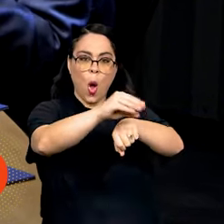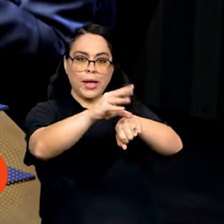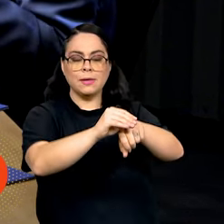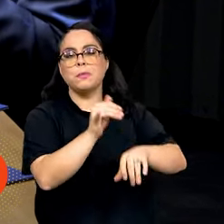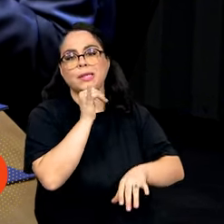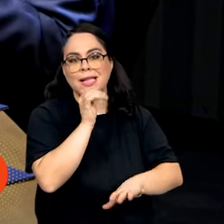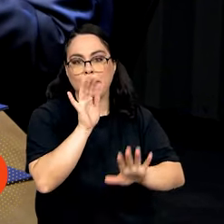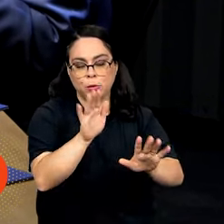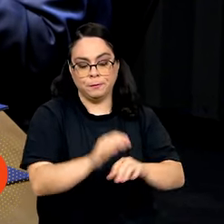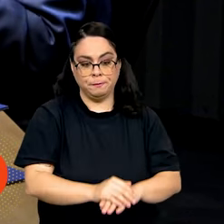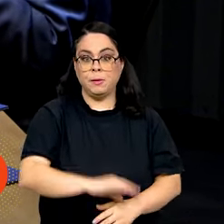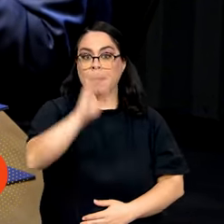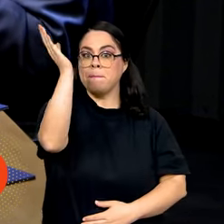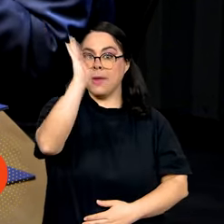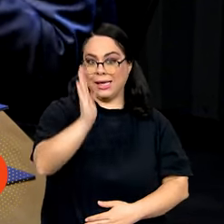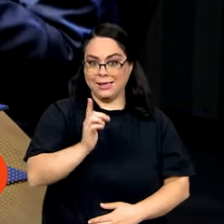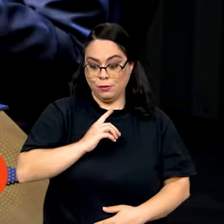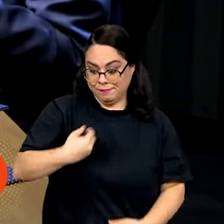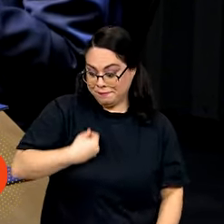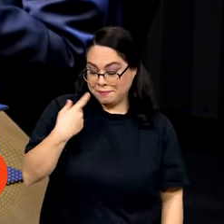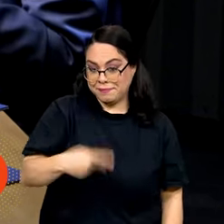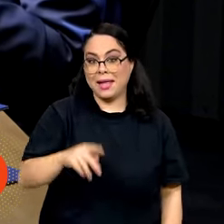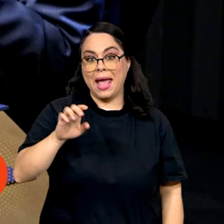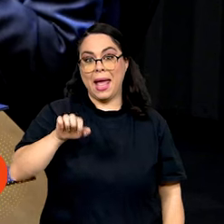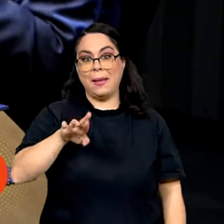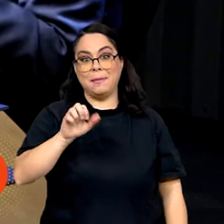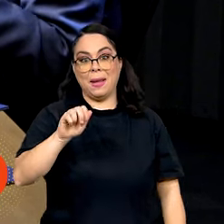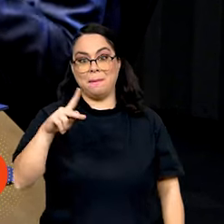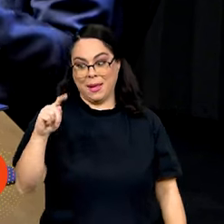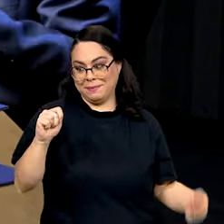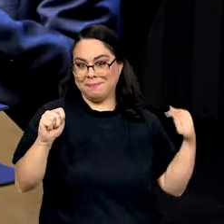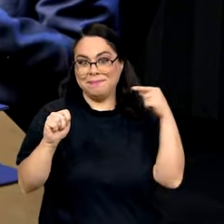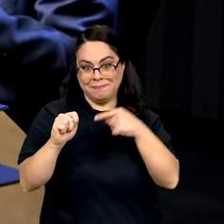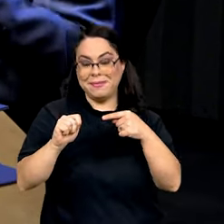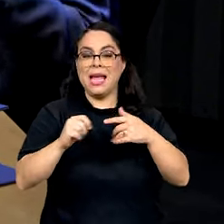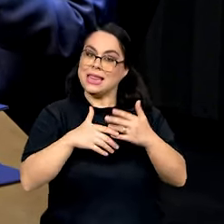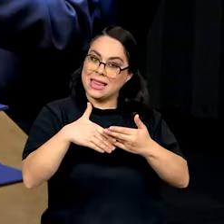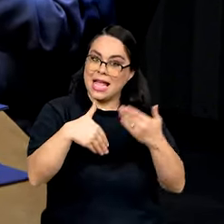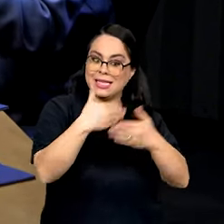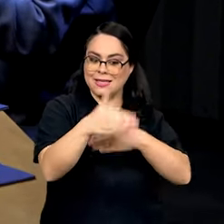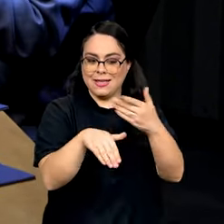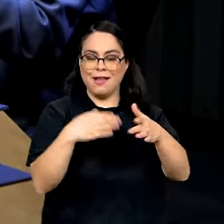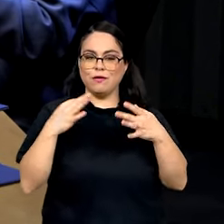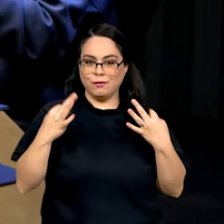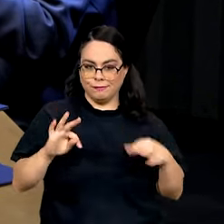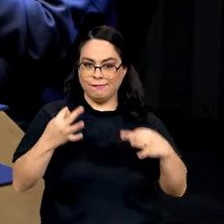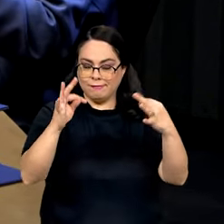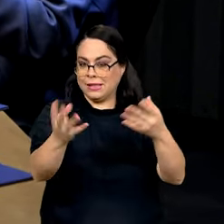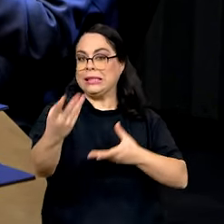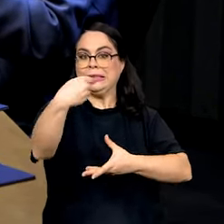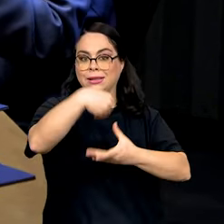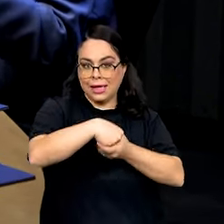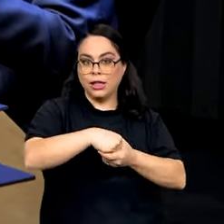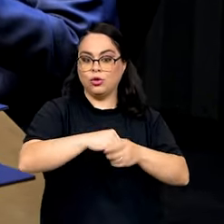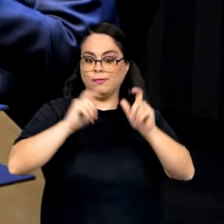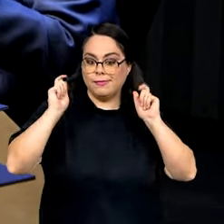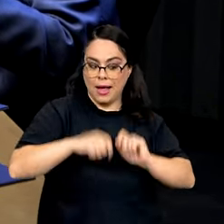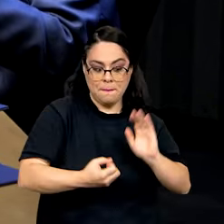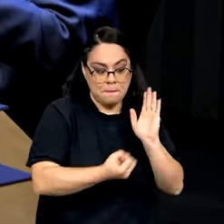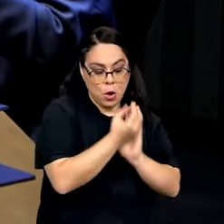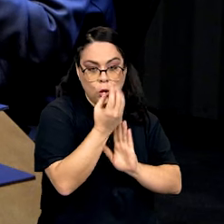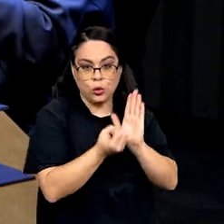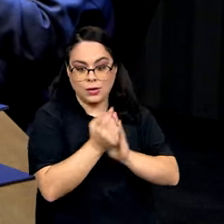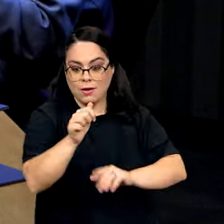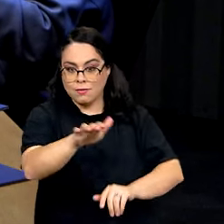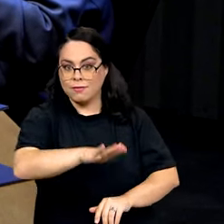conhecimento exemplo a o Brasil tem a Embrapa a Embrapa desenvolveu tecnologias que permite